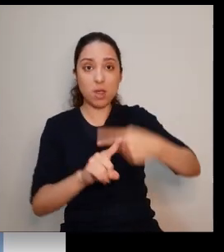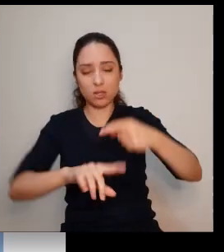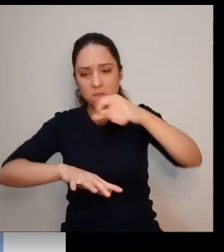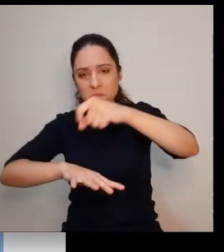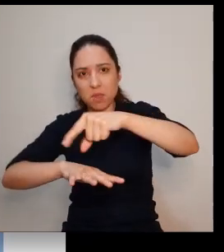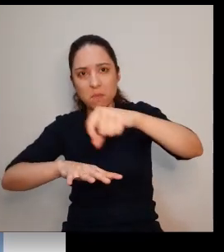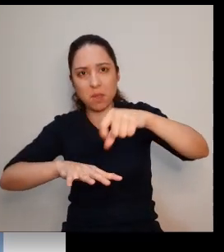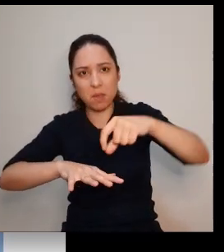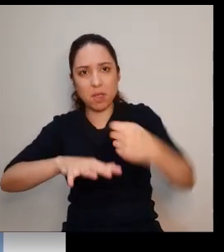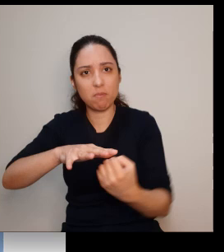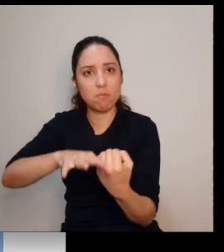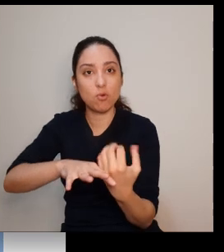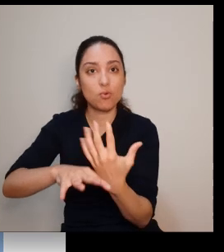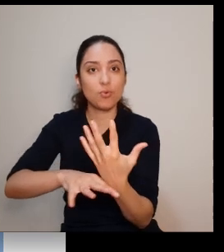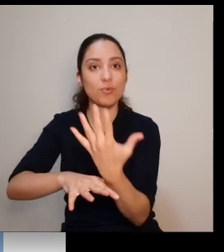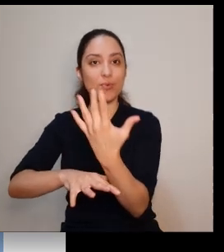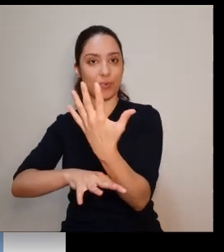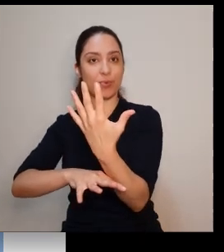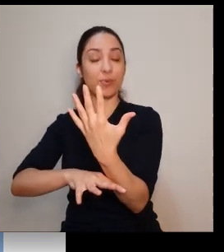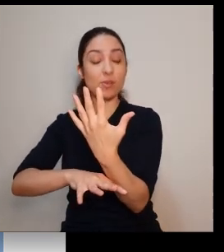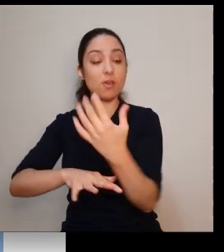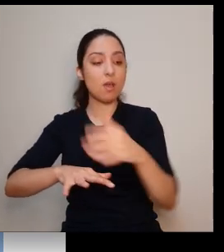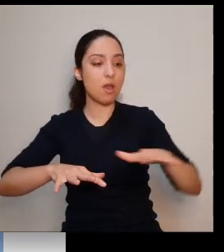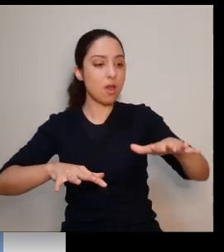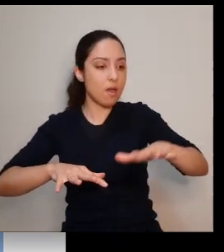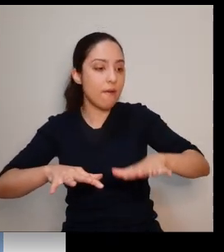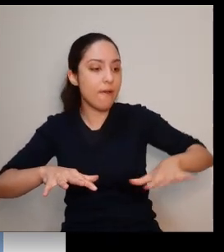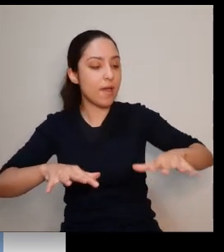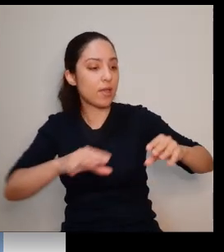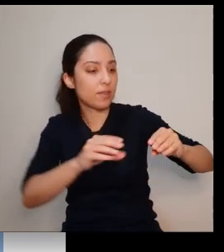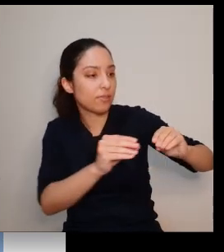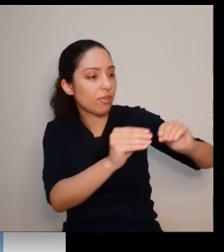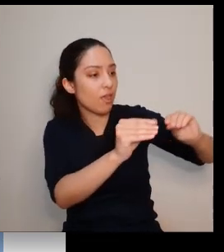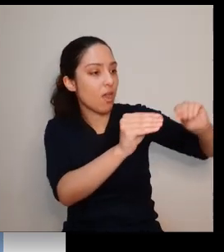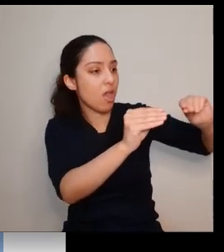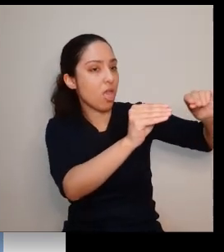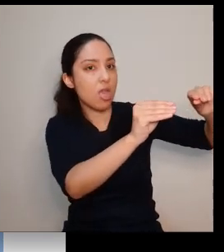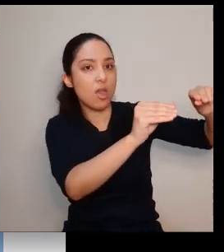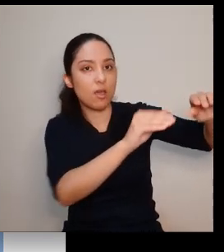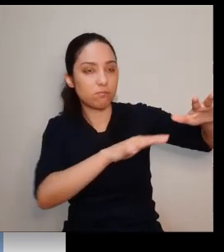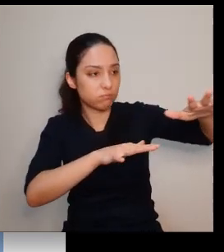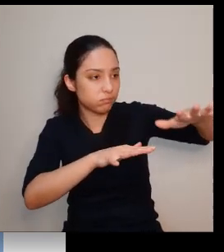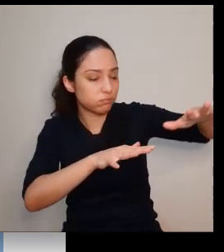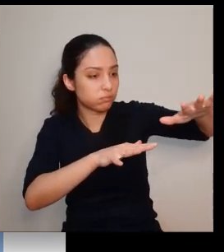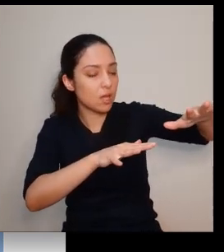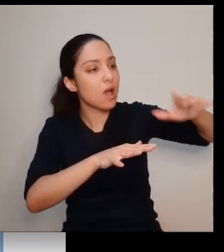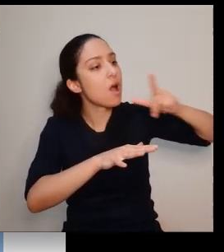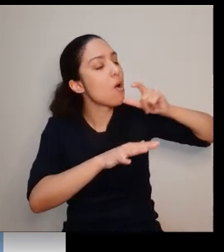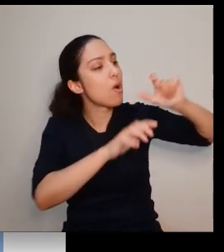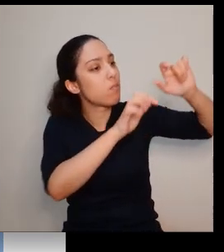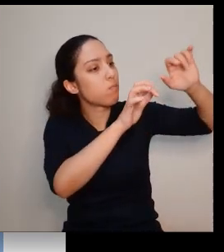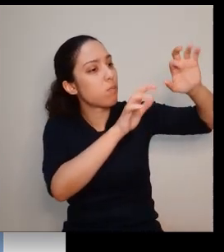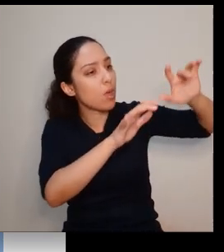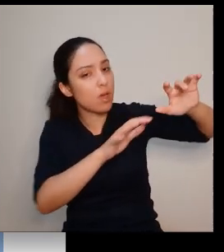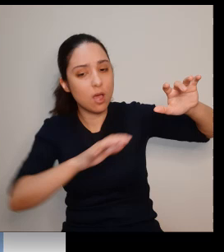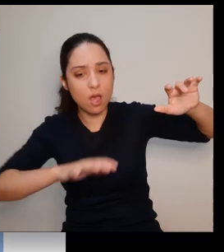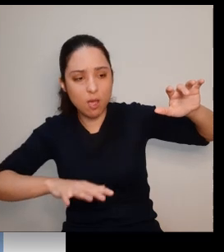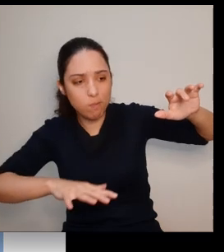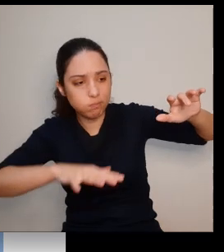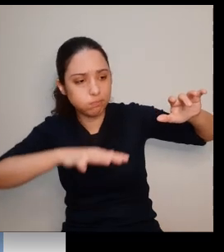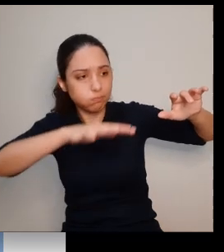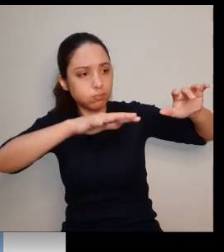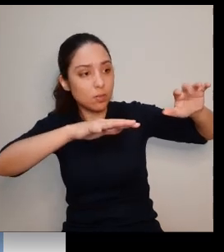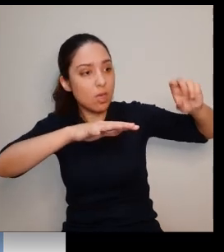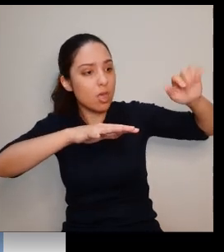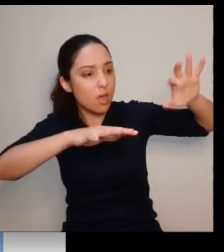natural, conservando remanescentes de vegetação e restaurando florestas, chegaria a reduzir em 20% os fluxos superficiais